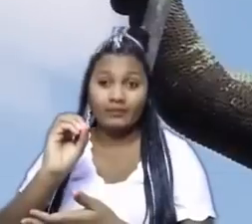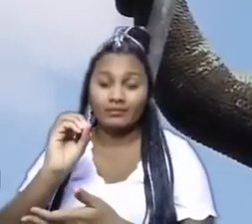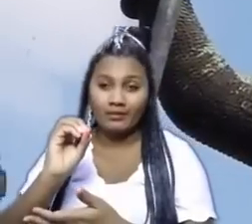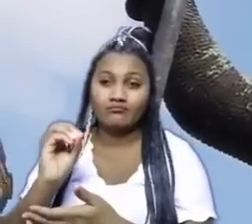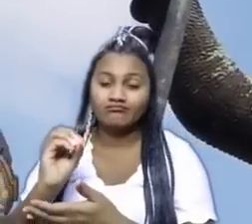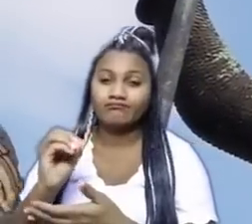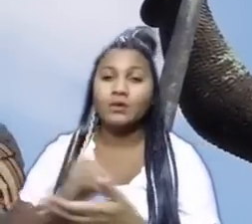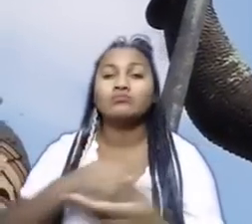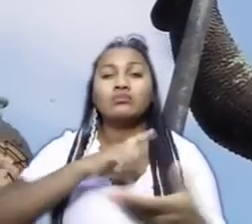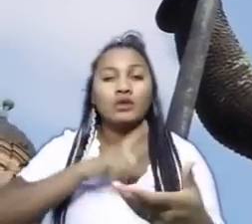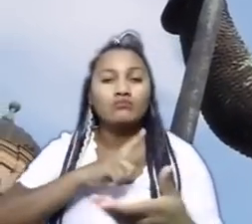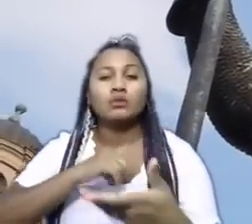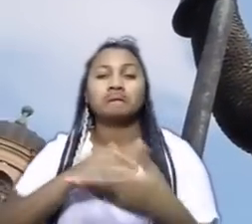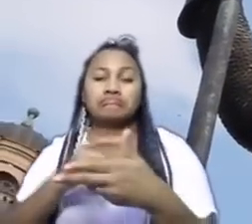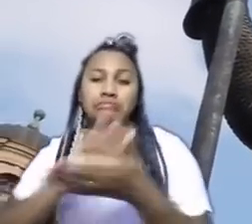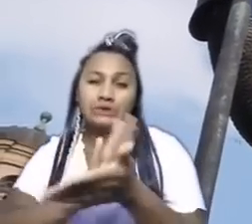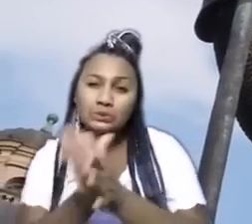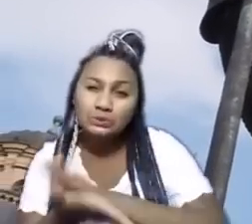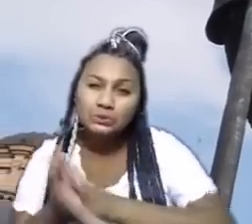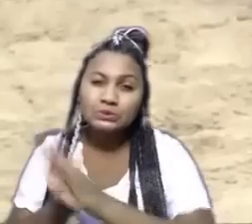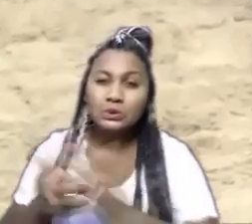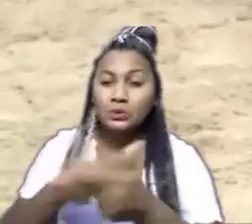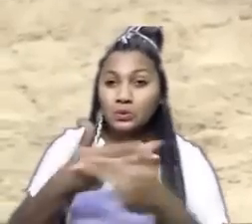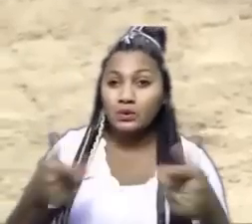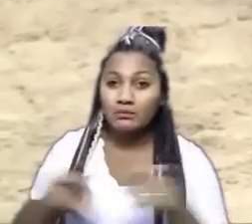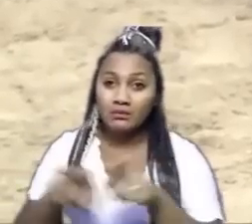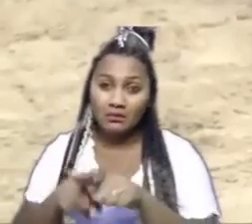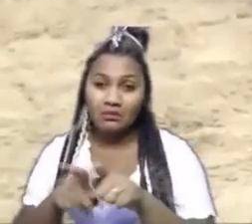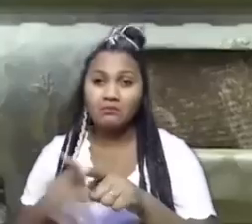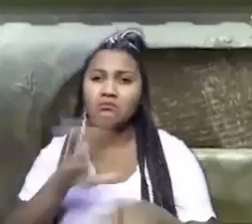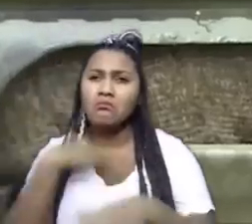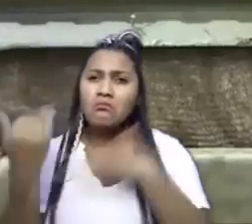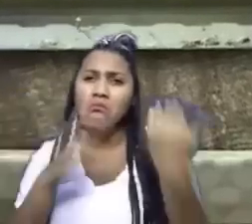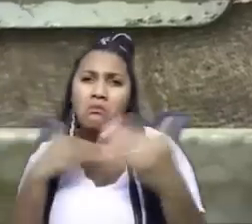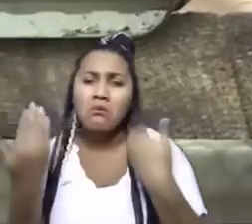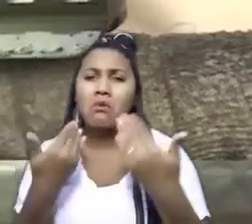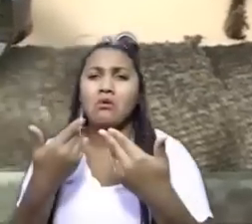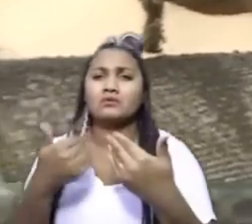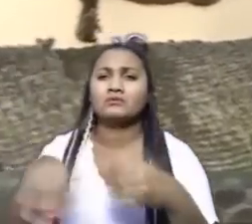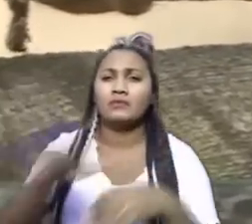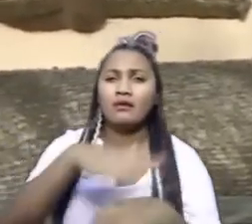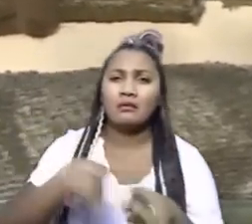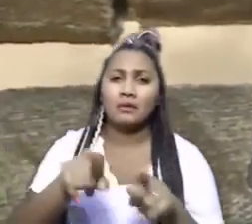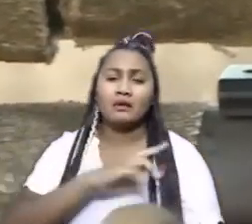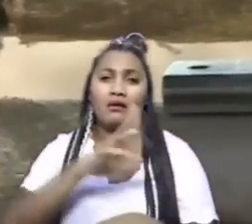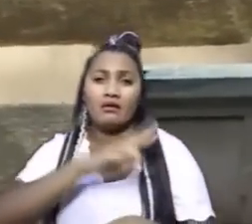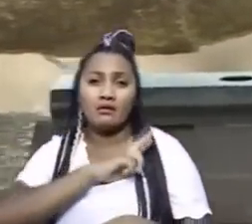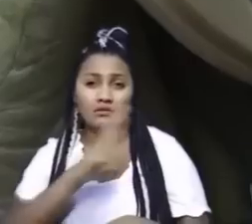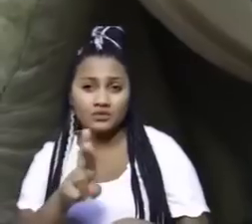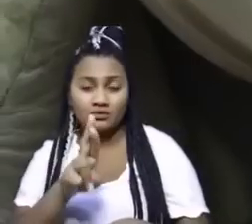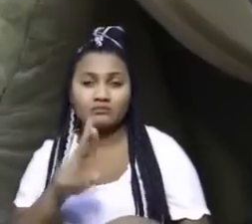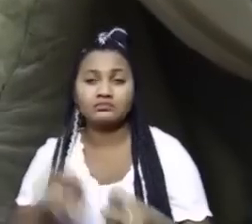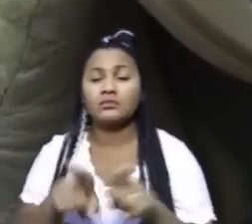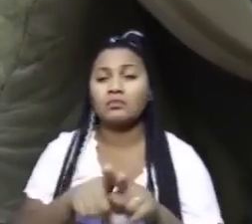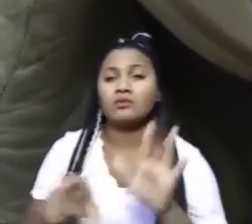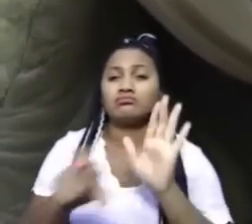que trouxeram uma terrível destruição. Sem falar dos massacres causados pelo fanatismo religioso, pela guerra do tráfico